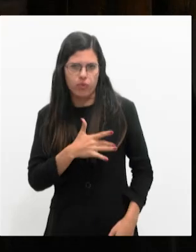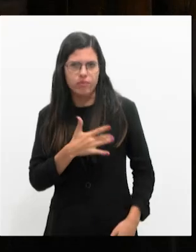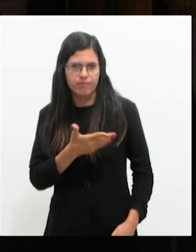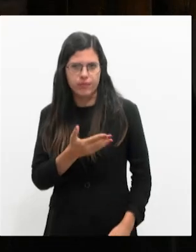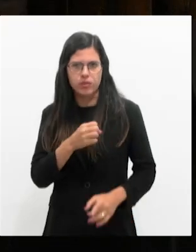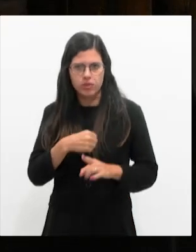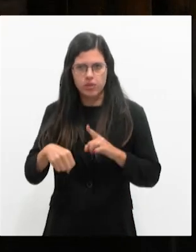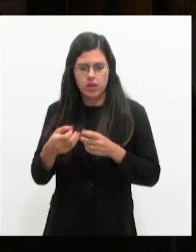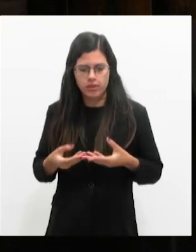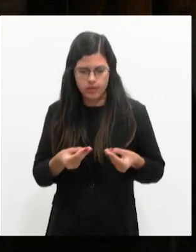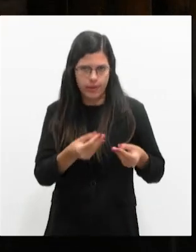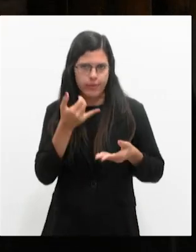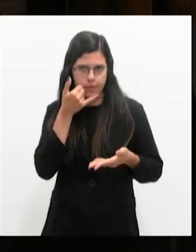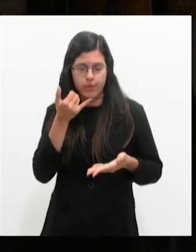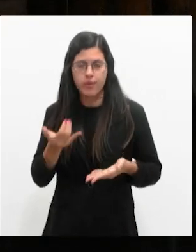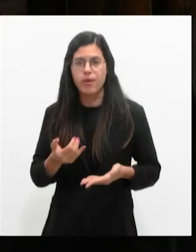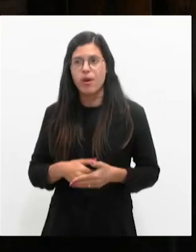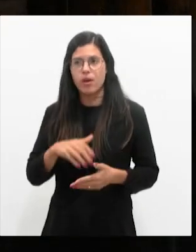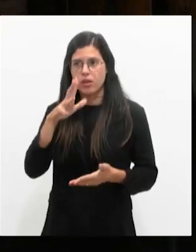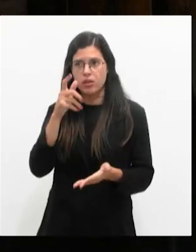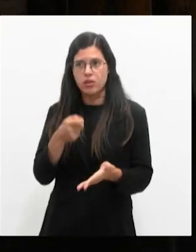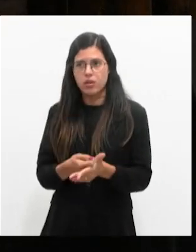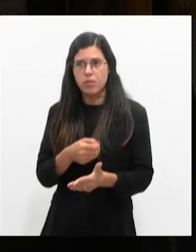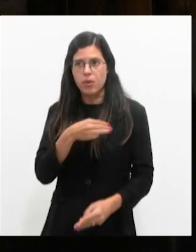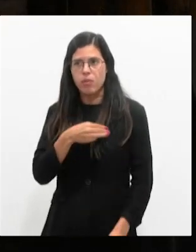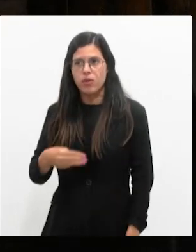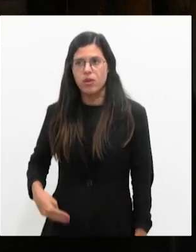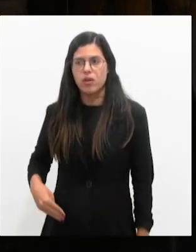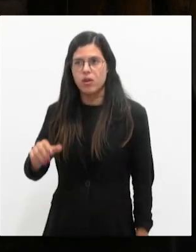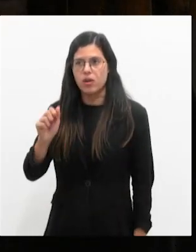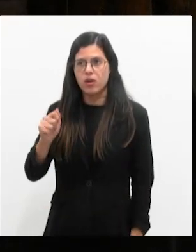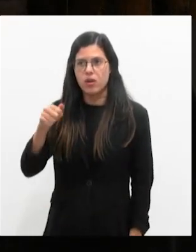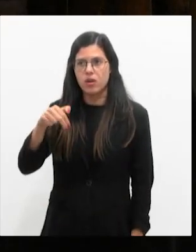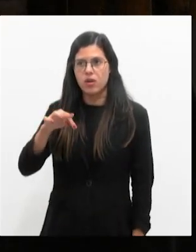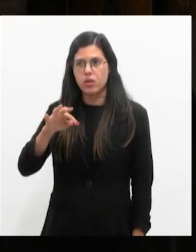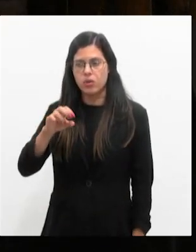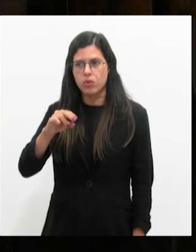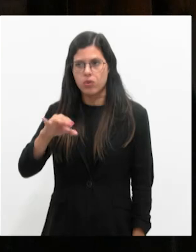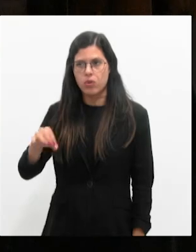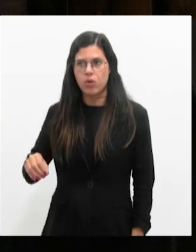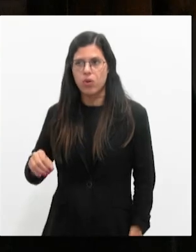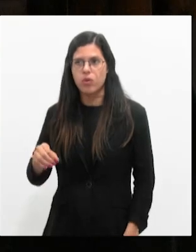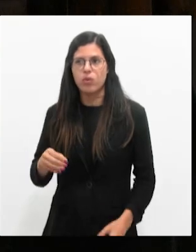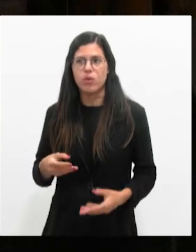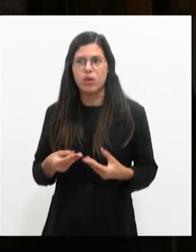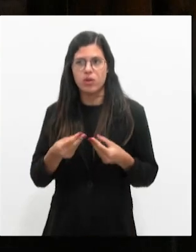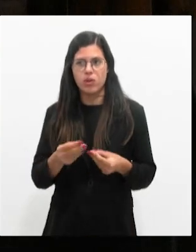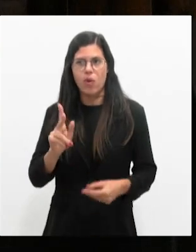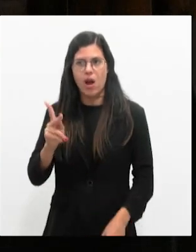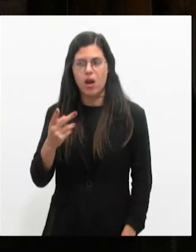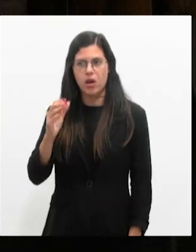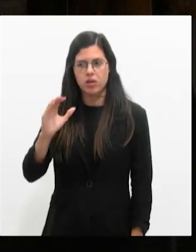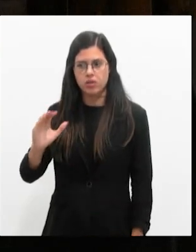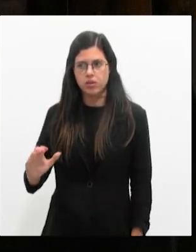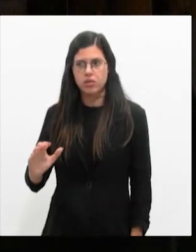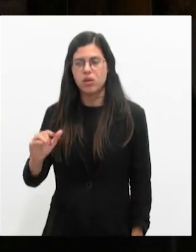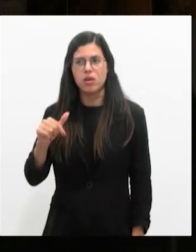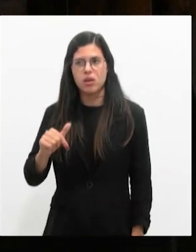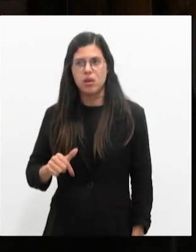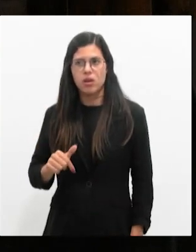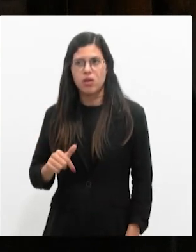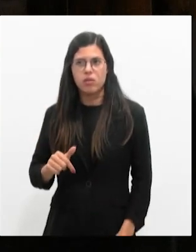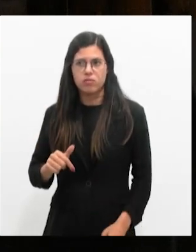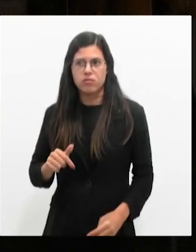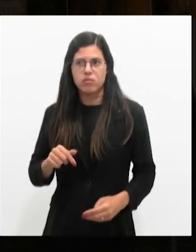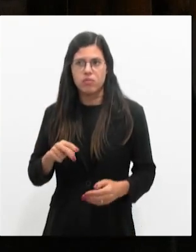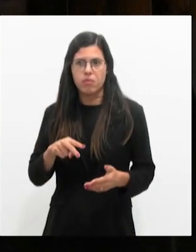ele. A decisão foi preferida pelo ministro Antônio Saldanha Palheiro, que concedeu habeas corpus para reclassificar a conduta como